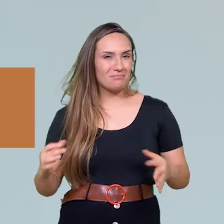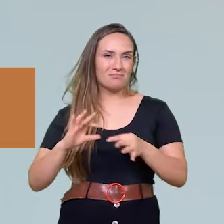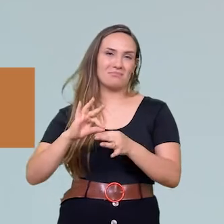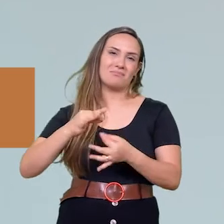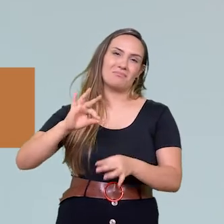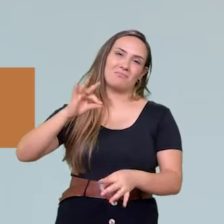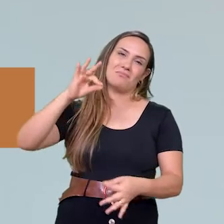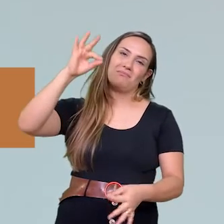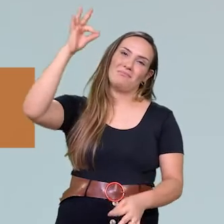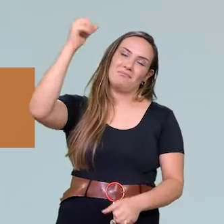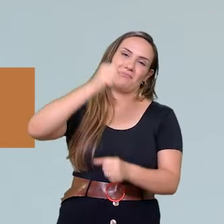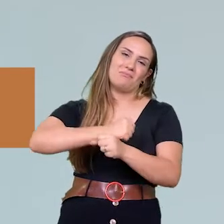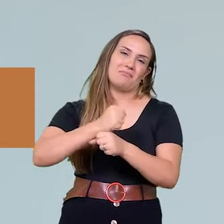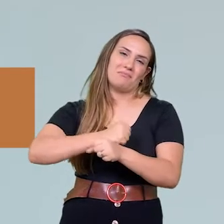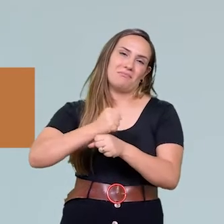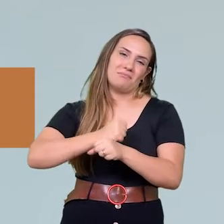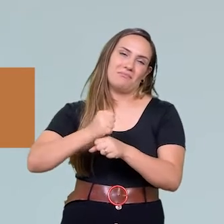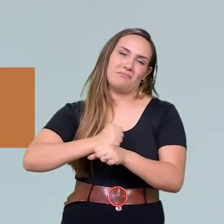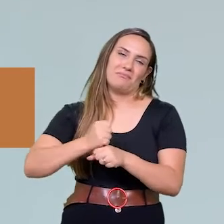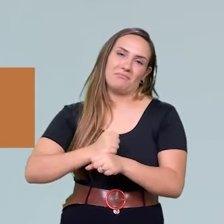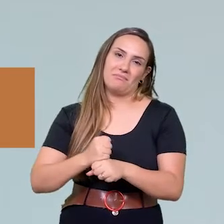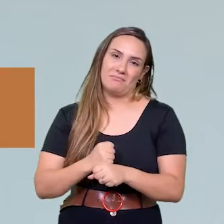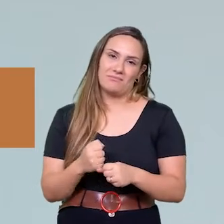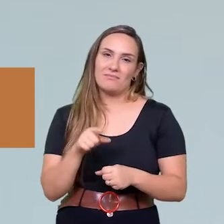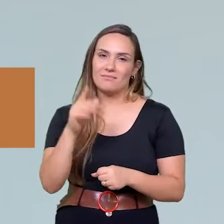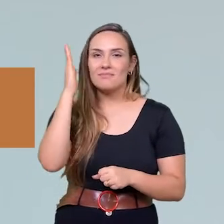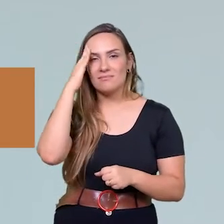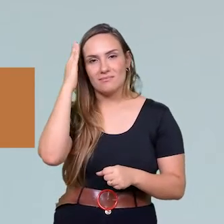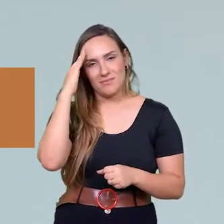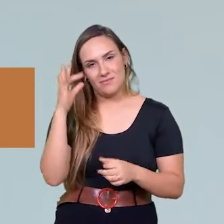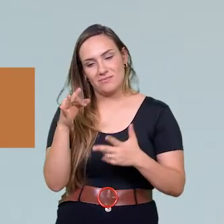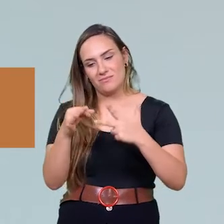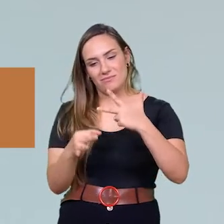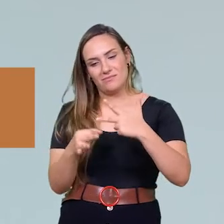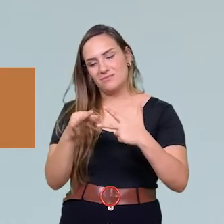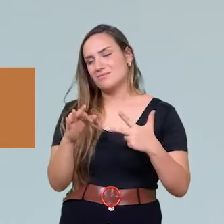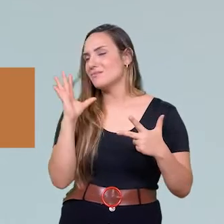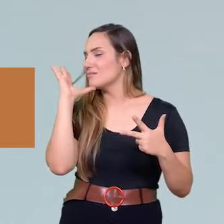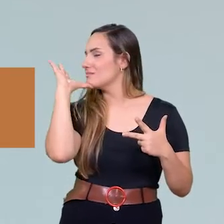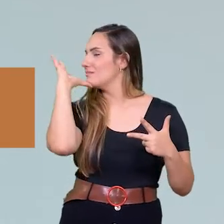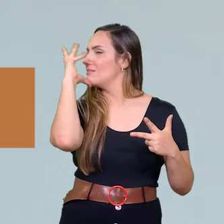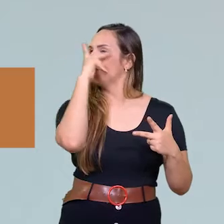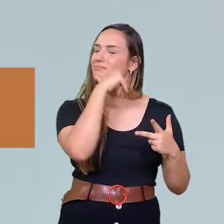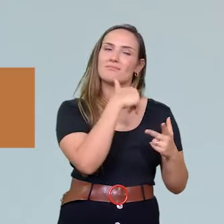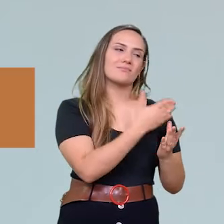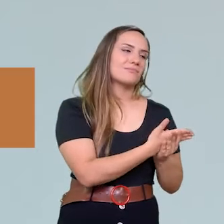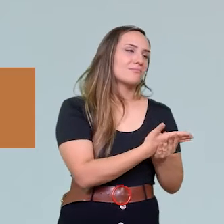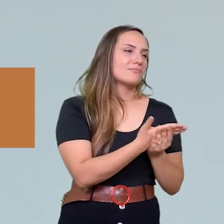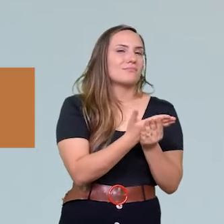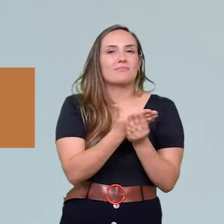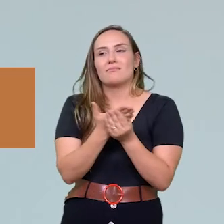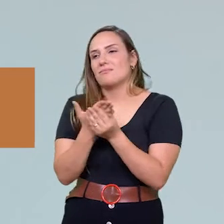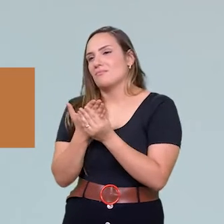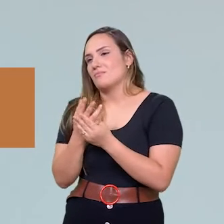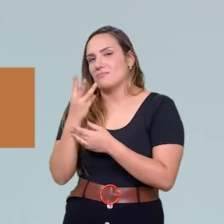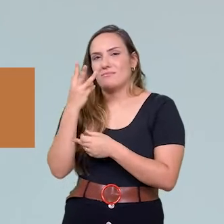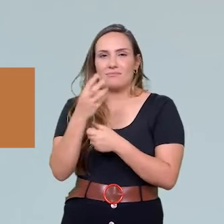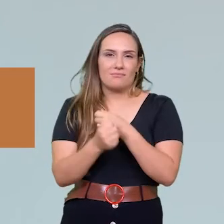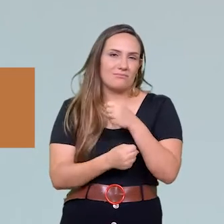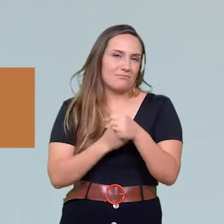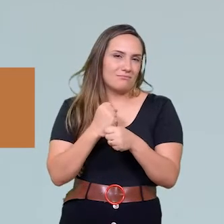é prolongar o problema por muitos anos. Sabemos que o judiciário tem uma tramitação de um processo simples,